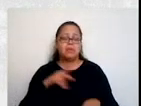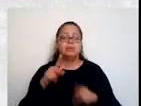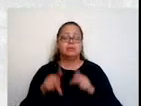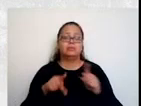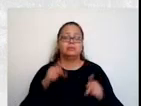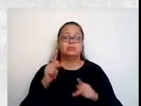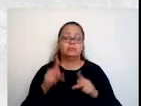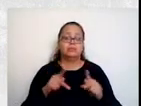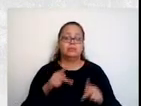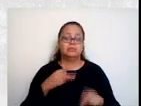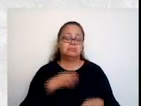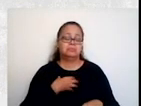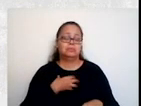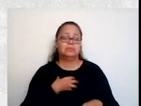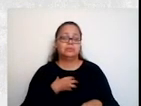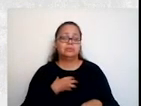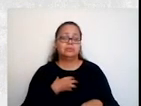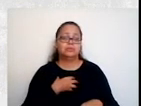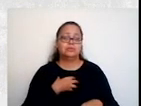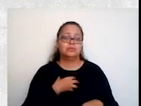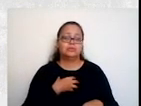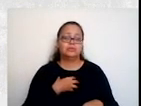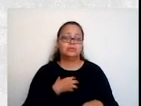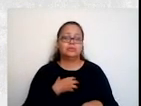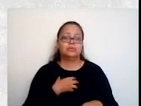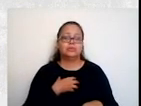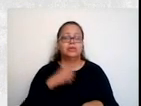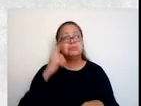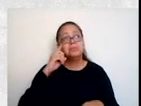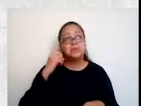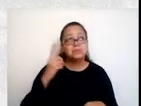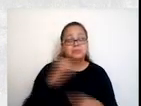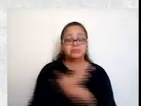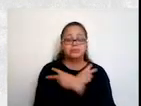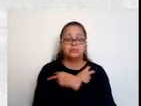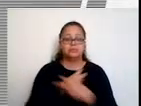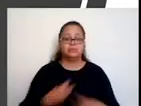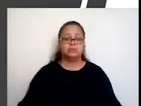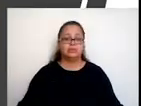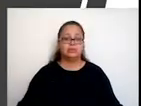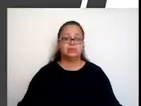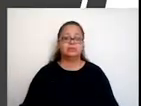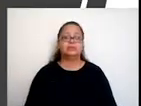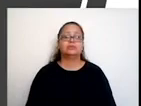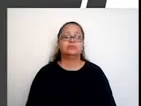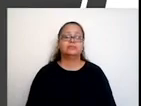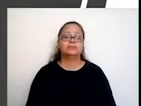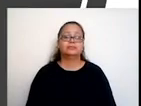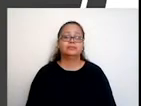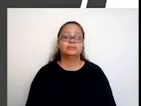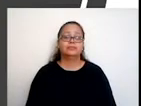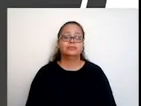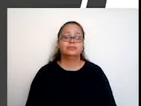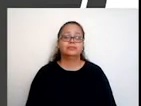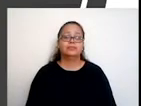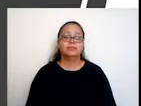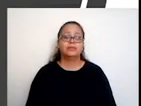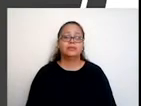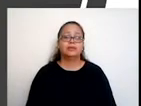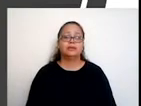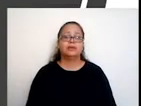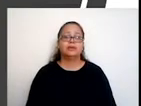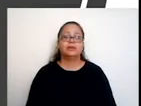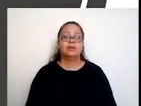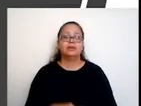dupla que existe até hoje sobre o cangaço. Pessoal, apesar